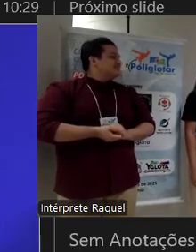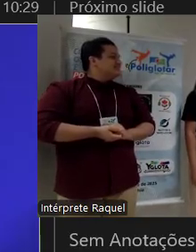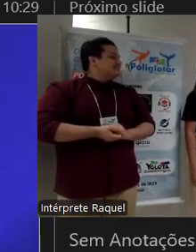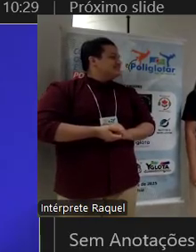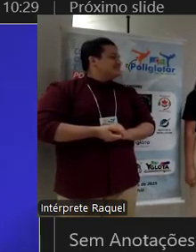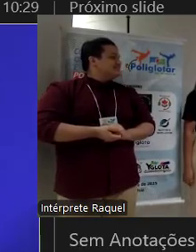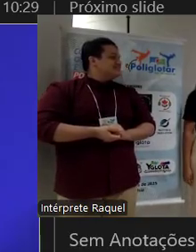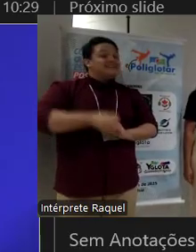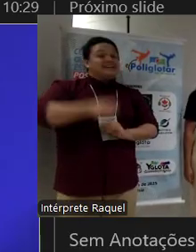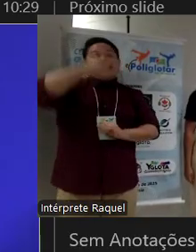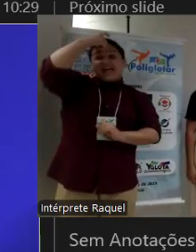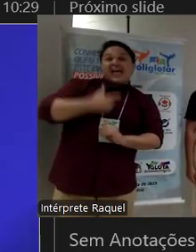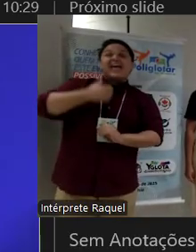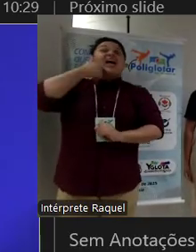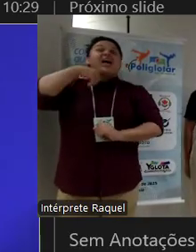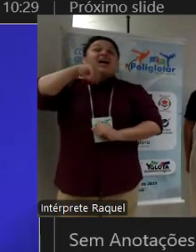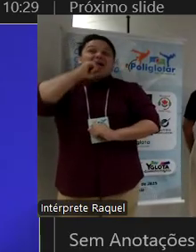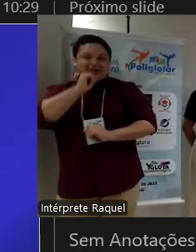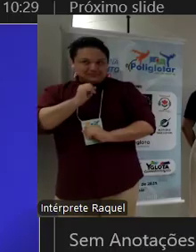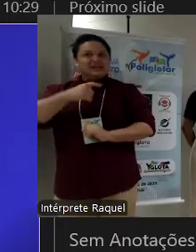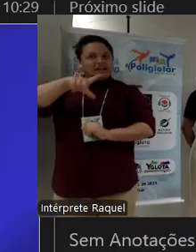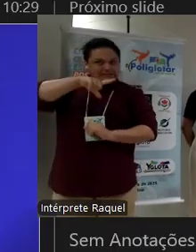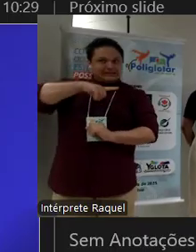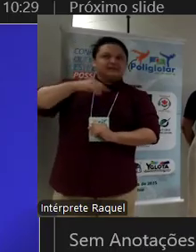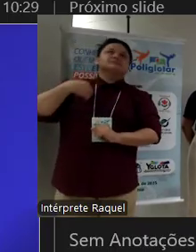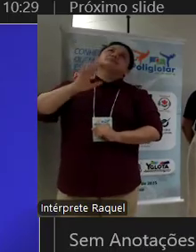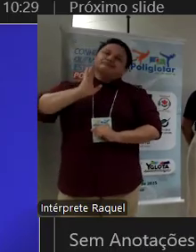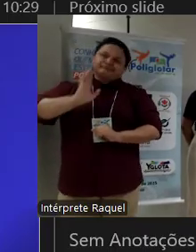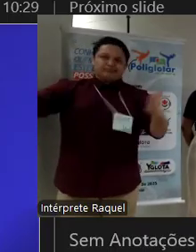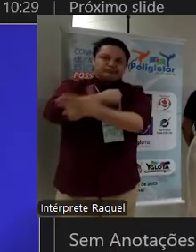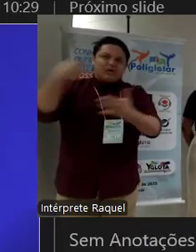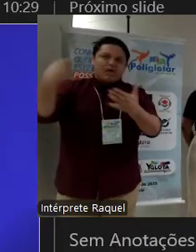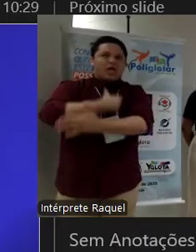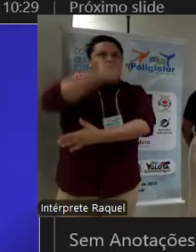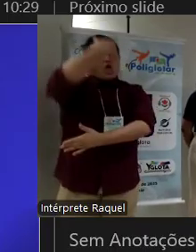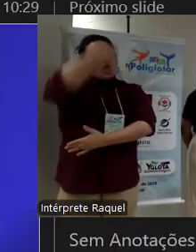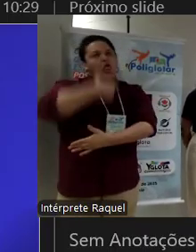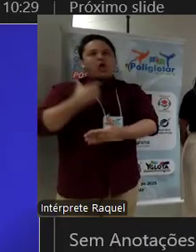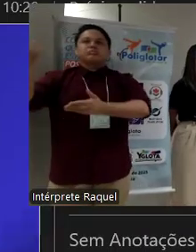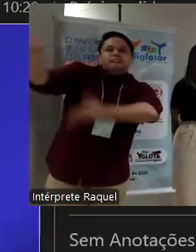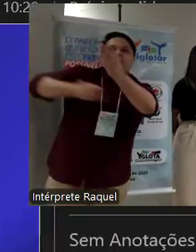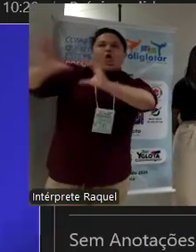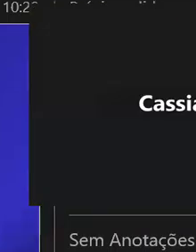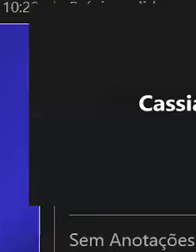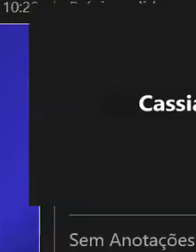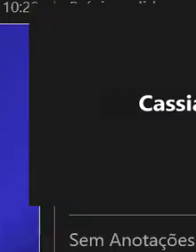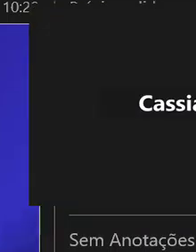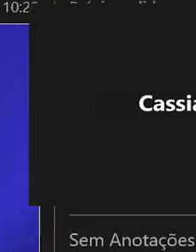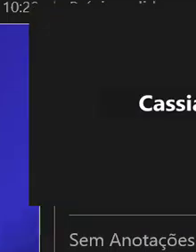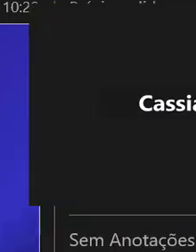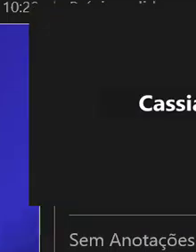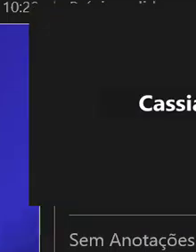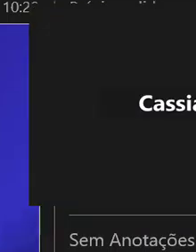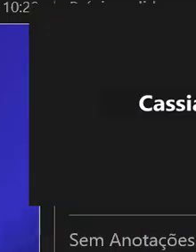Eu prefiro uma pessoa. É claro que já perguntaram como eu entendo minha mãe. Eu sou filho de uma mãe surda.